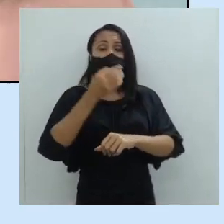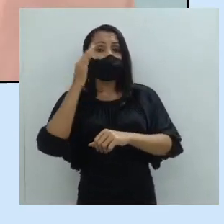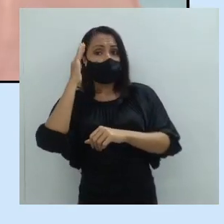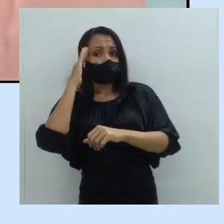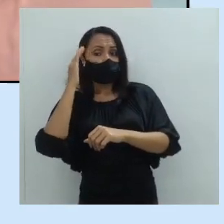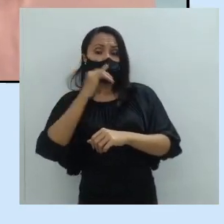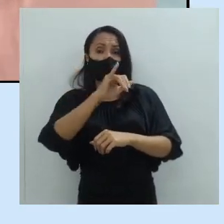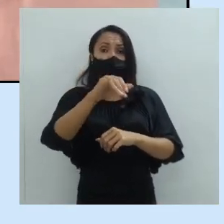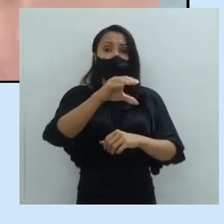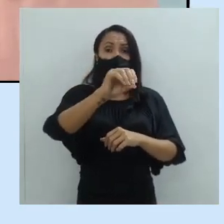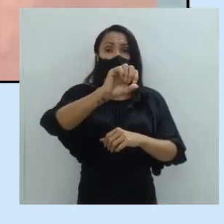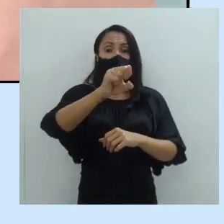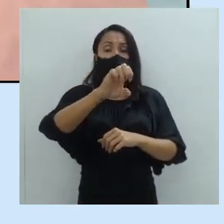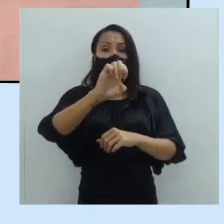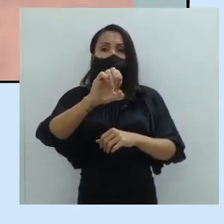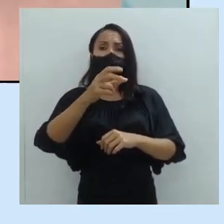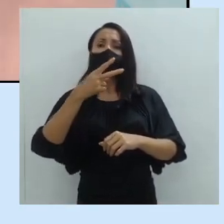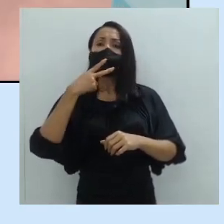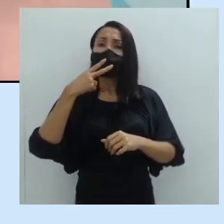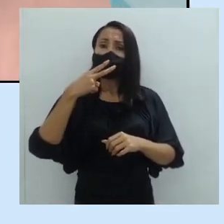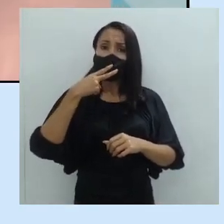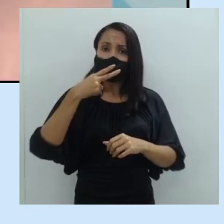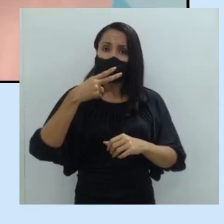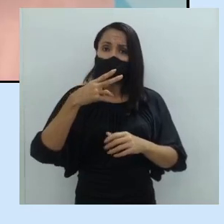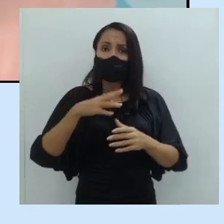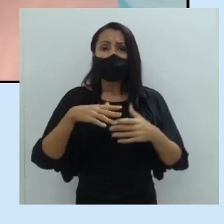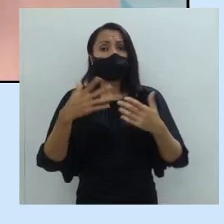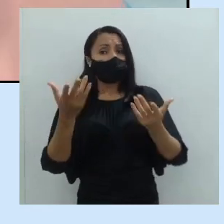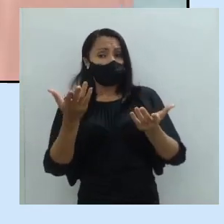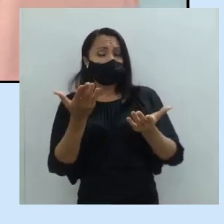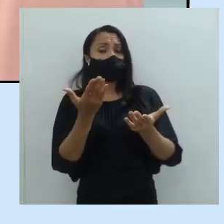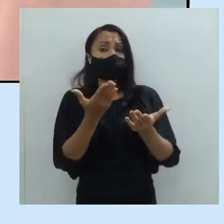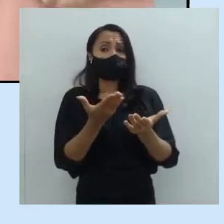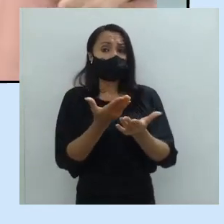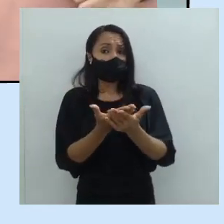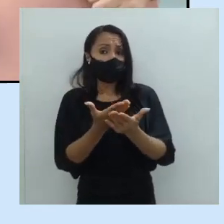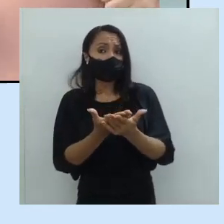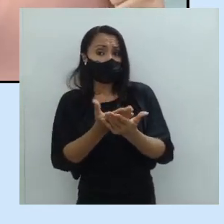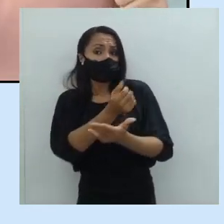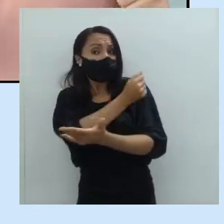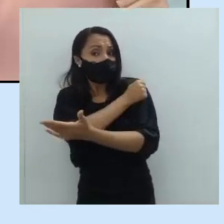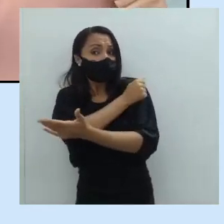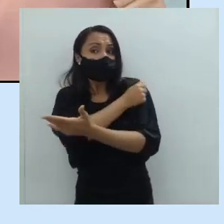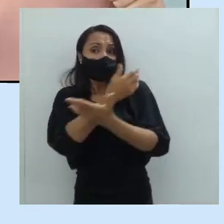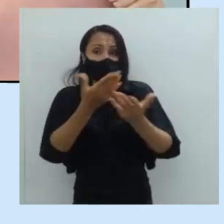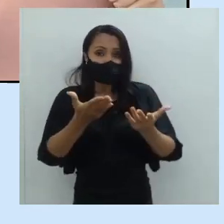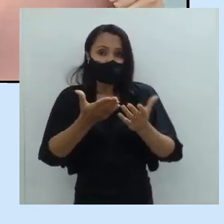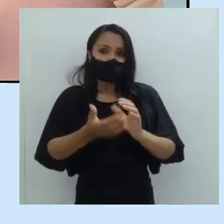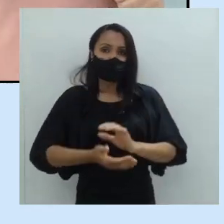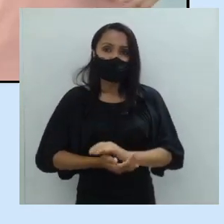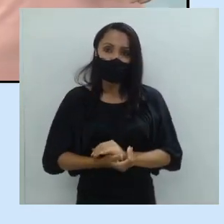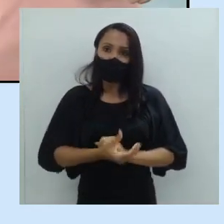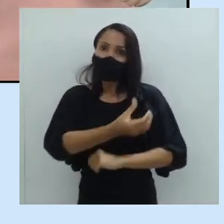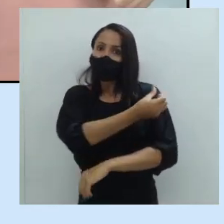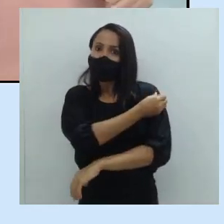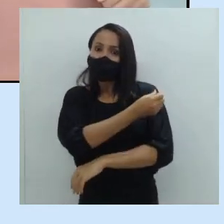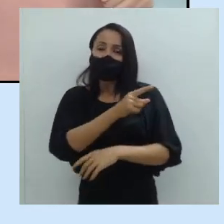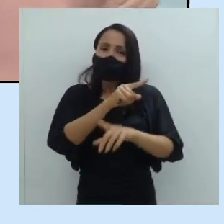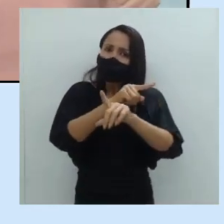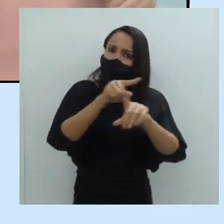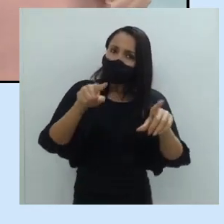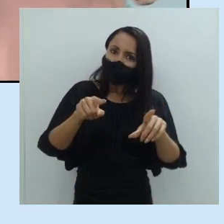José fumava. Que tal você, estudante do sexto ano, que está agora entrando aí no fundamental? Que tal